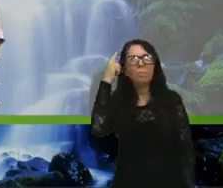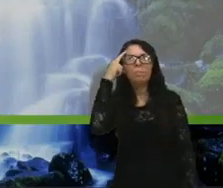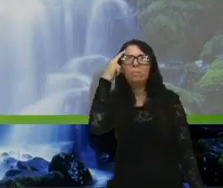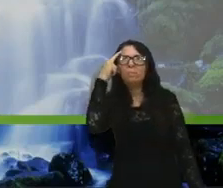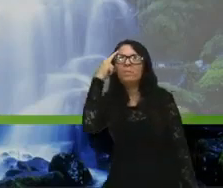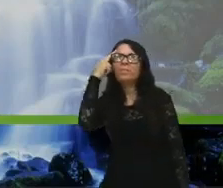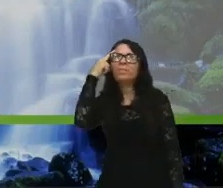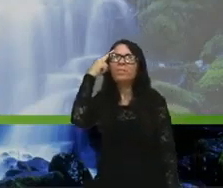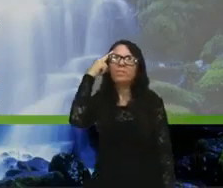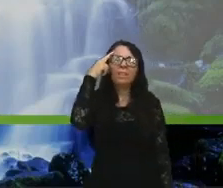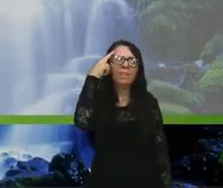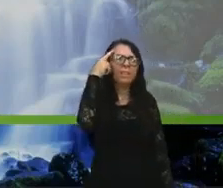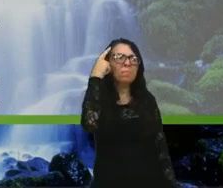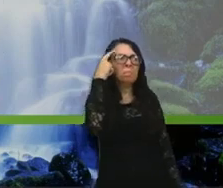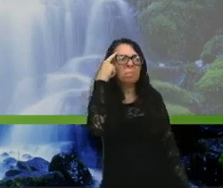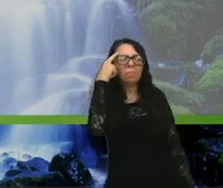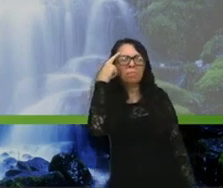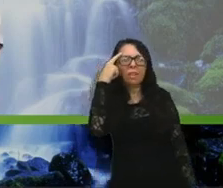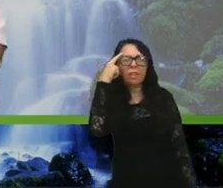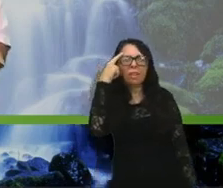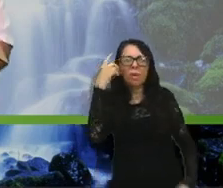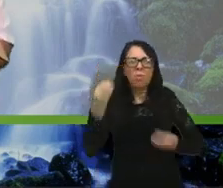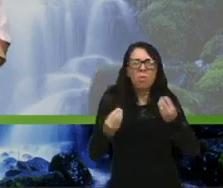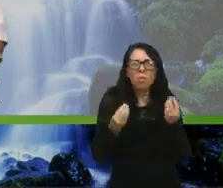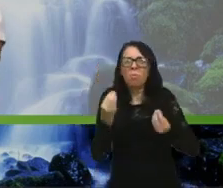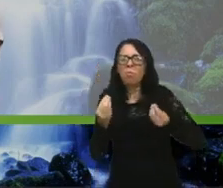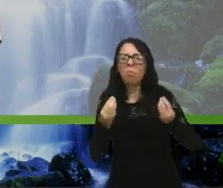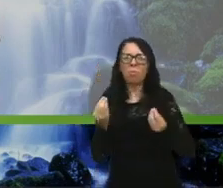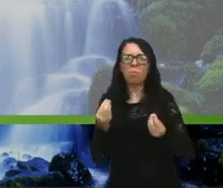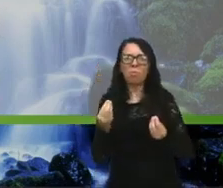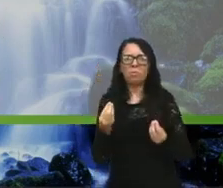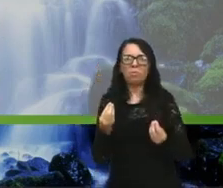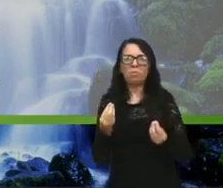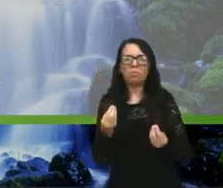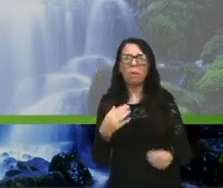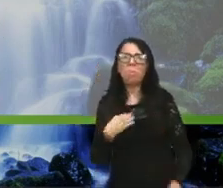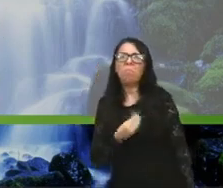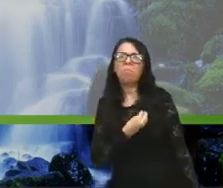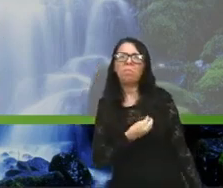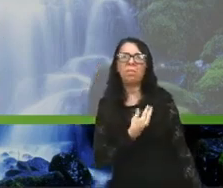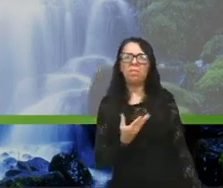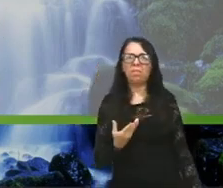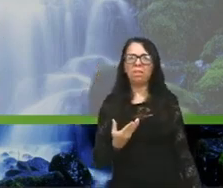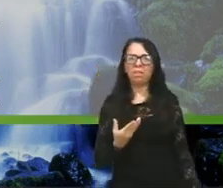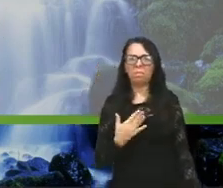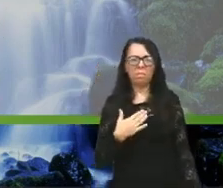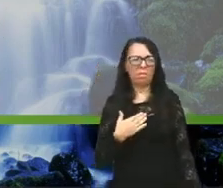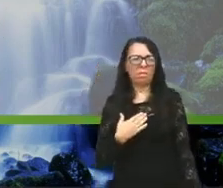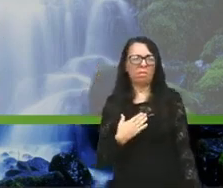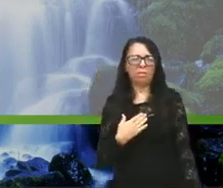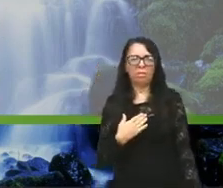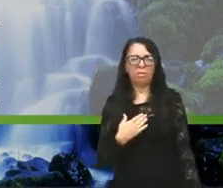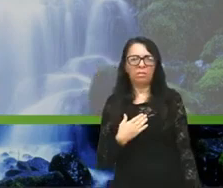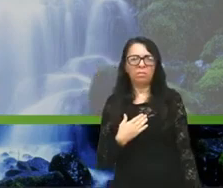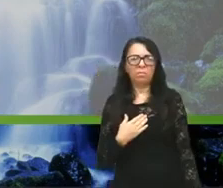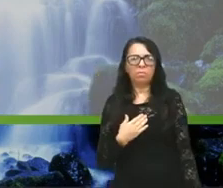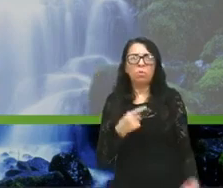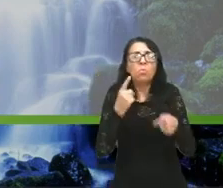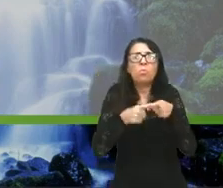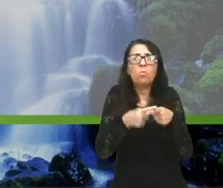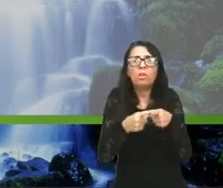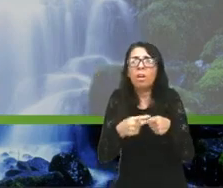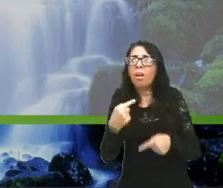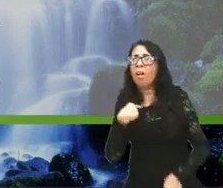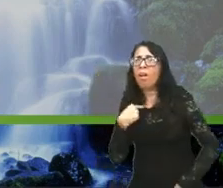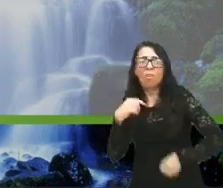fato está praticando uma vida piedosa no seu cotidiano. Se no seu dia a dia você pratica o domínio próprio,